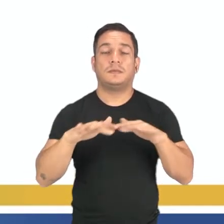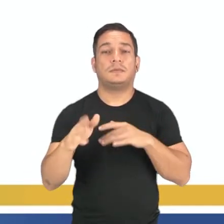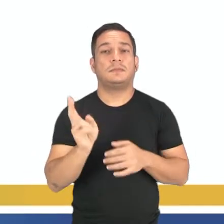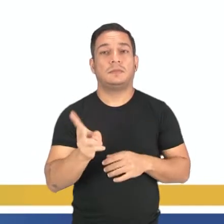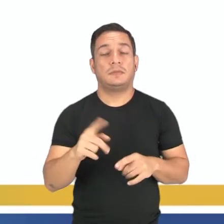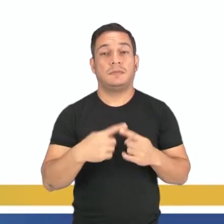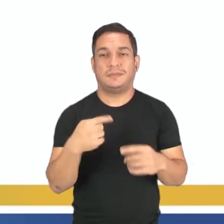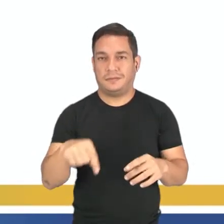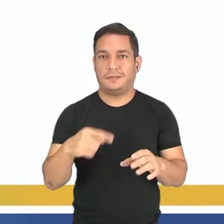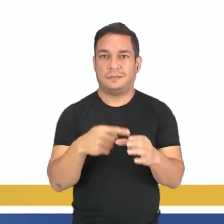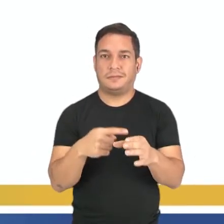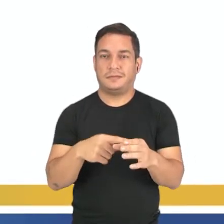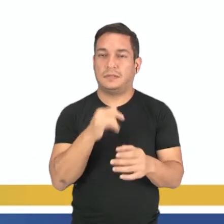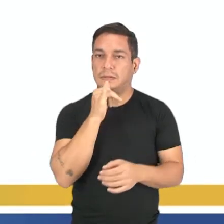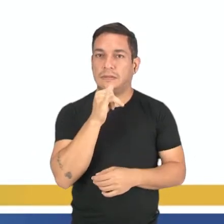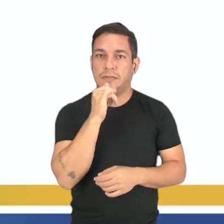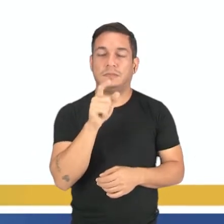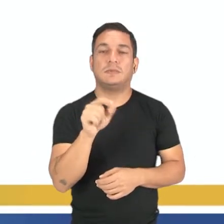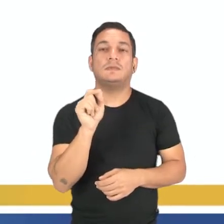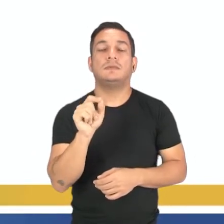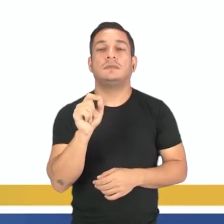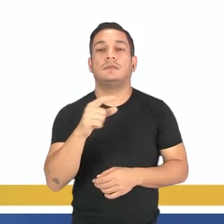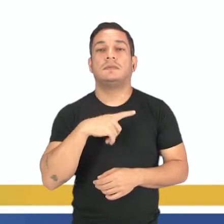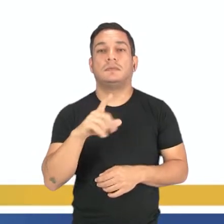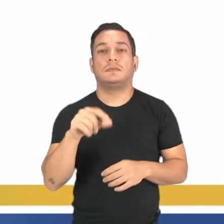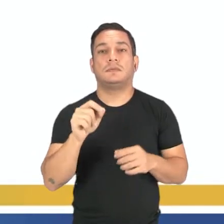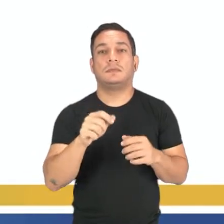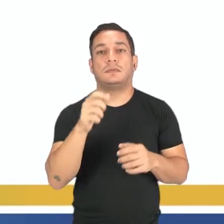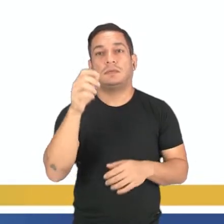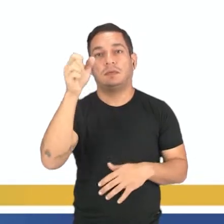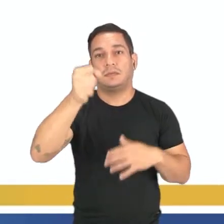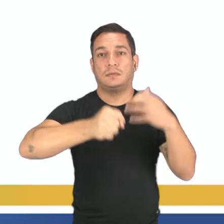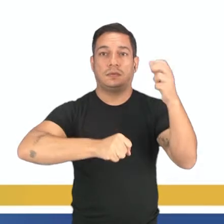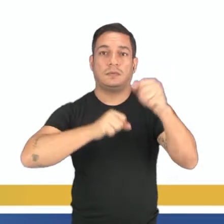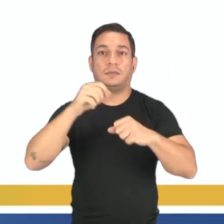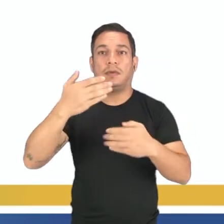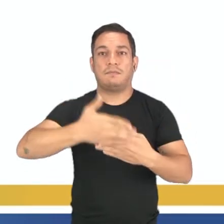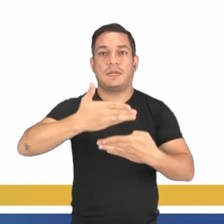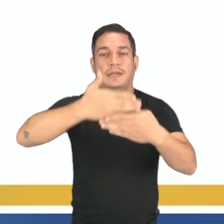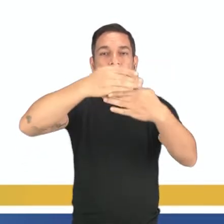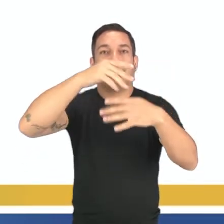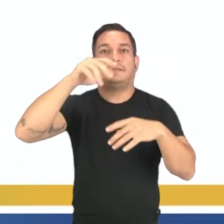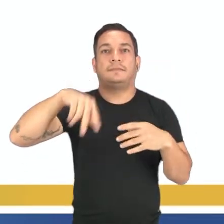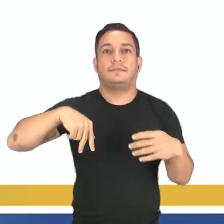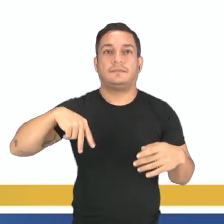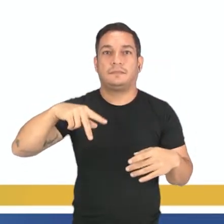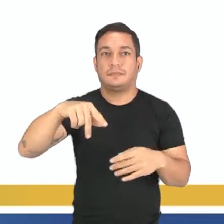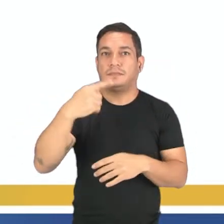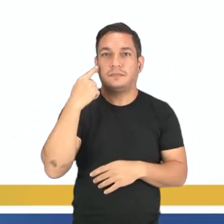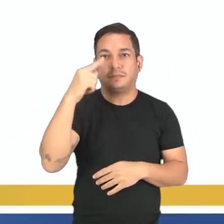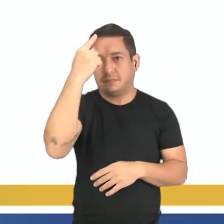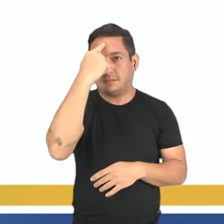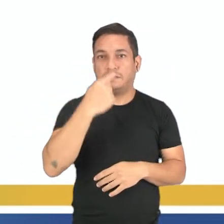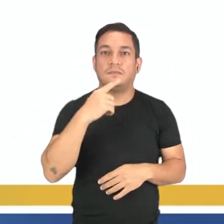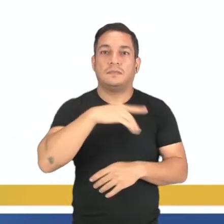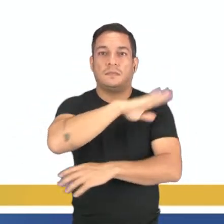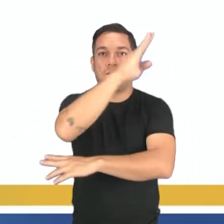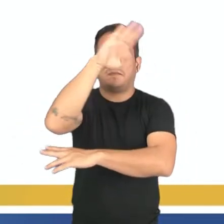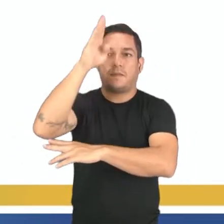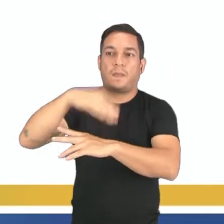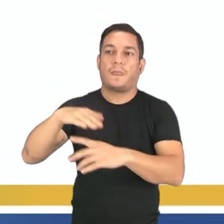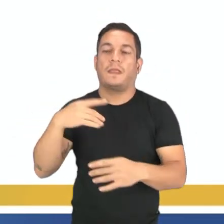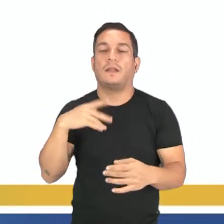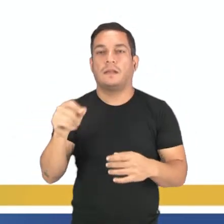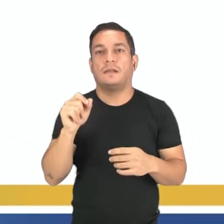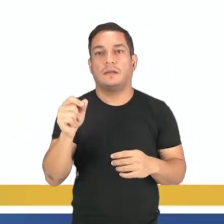só que na cidade. Um exemplo disso é a escalada em paredes construídas, né? Uma vez que as rochas e montanhas não se